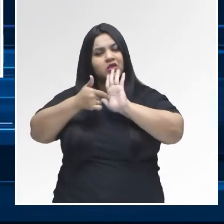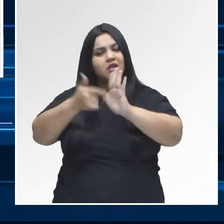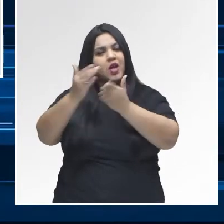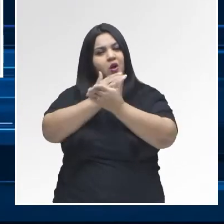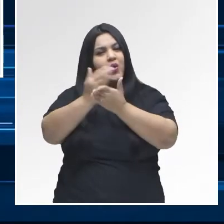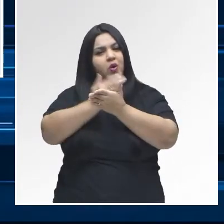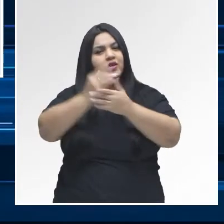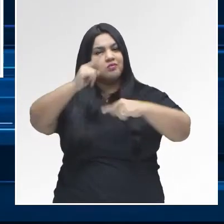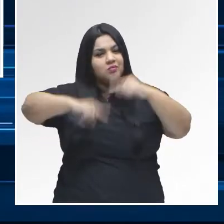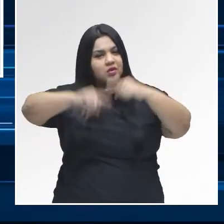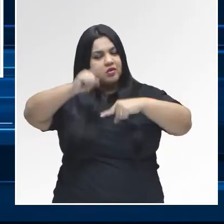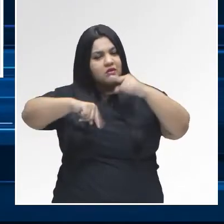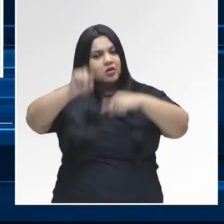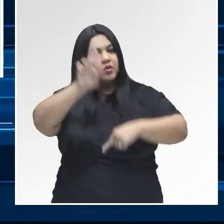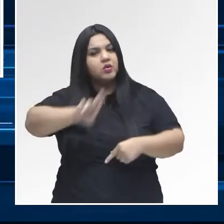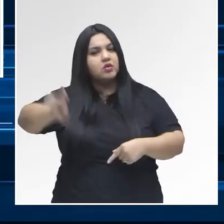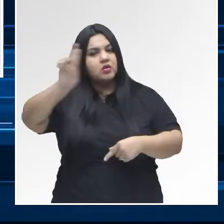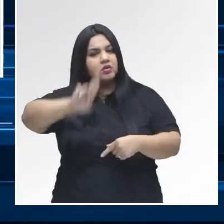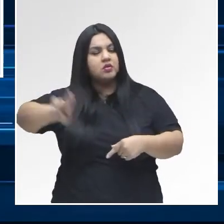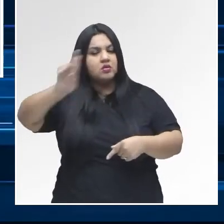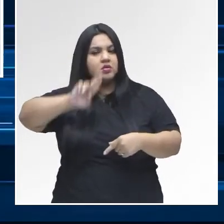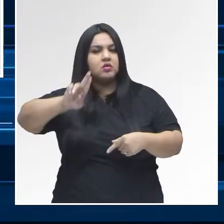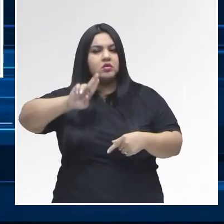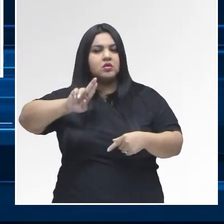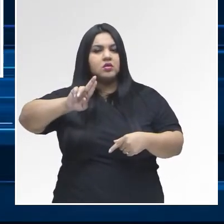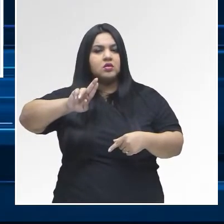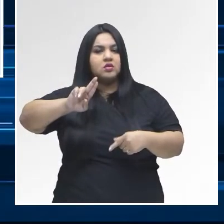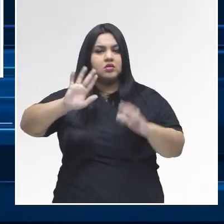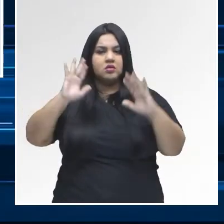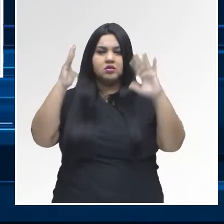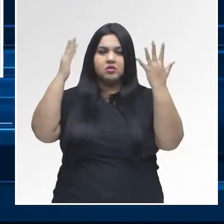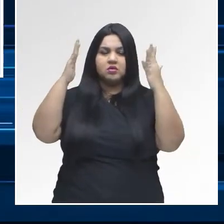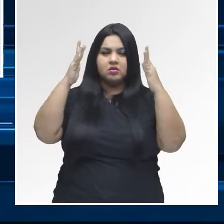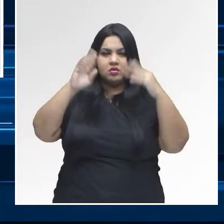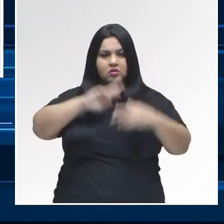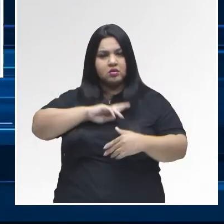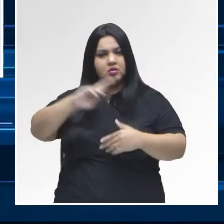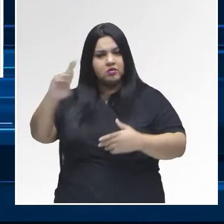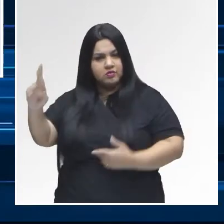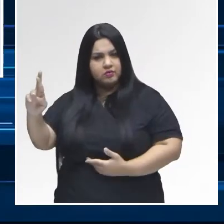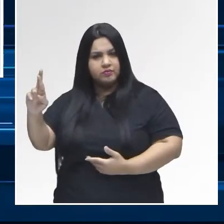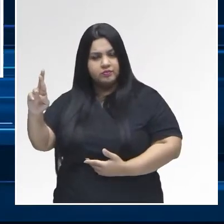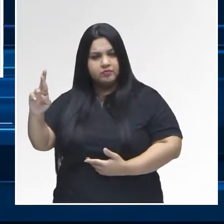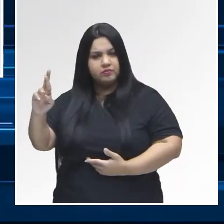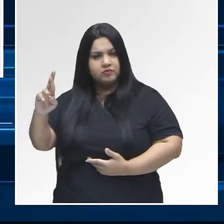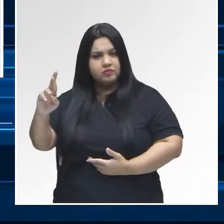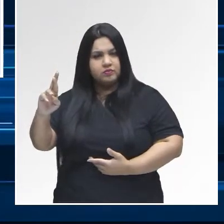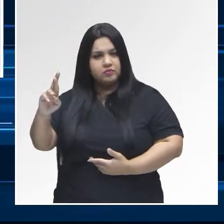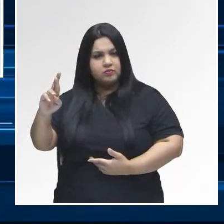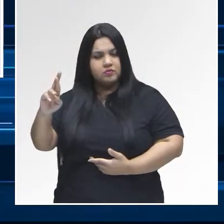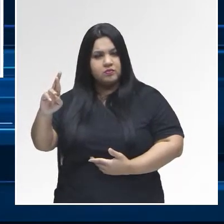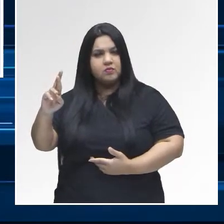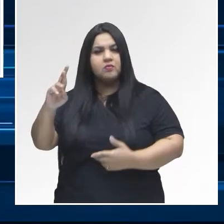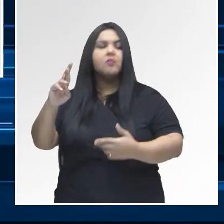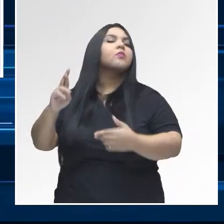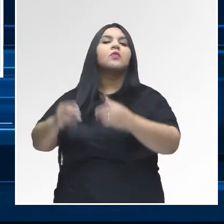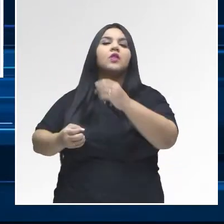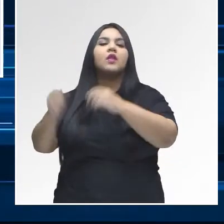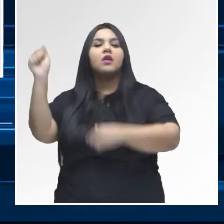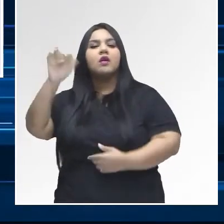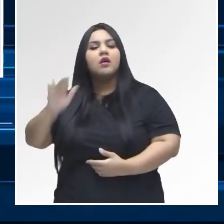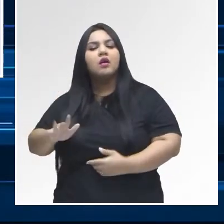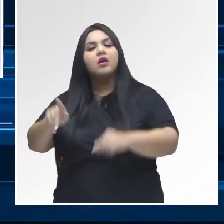dos instrumentos que são utilizados nas celebrações de religião, tá? Das religiões de matriz africana, mas também que